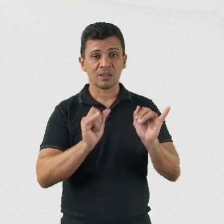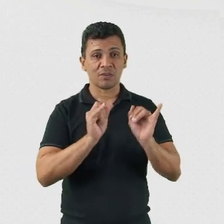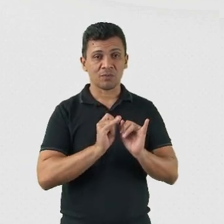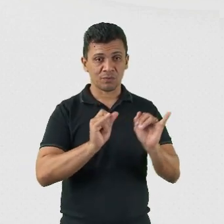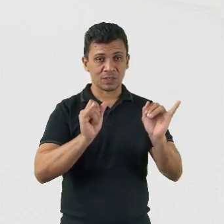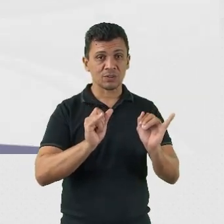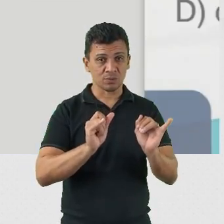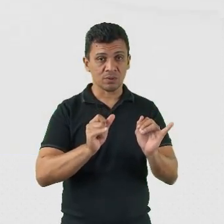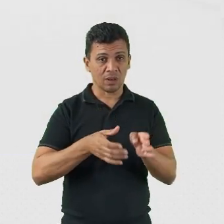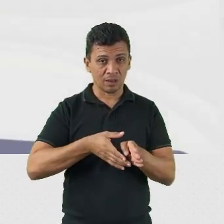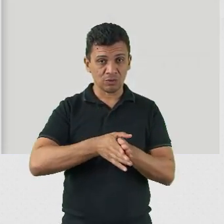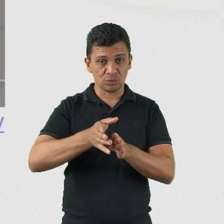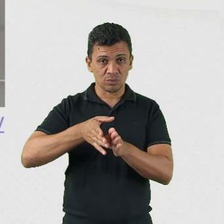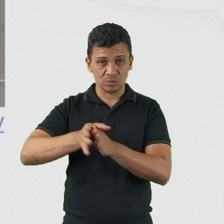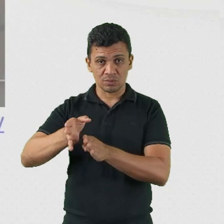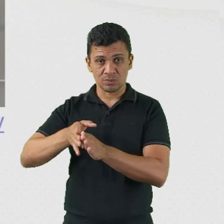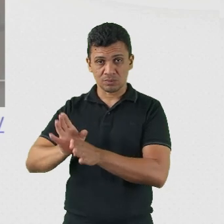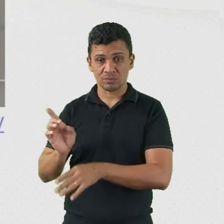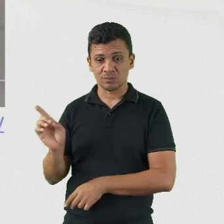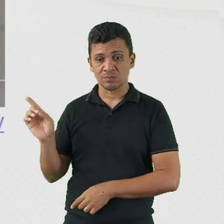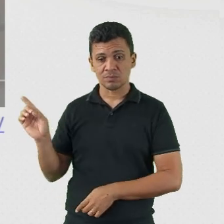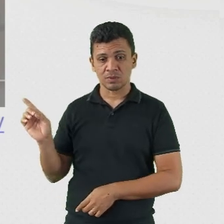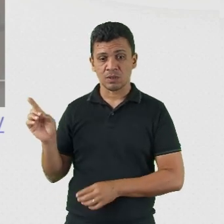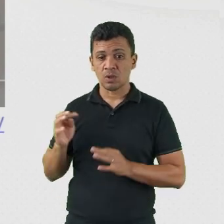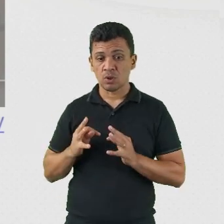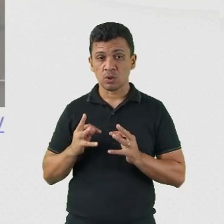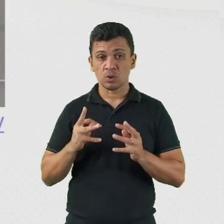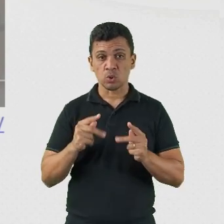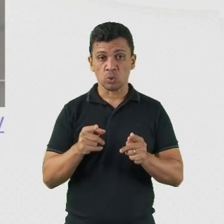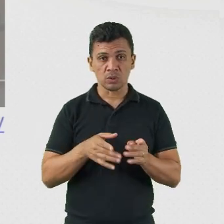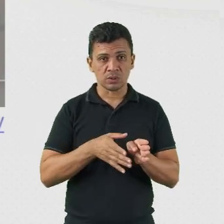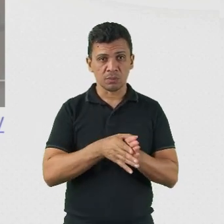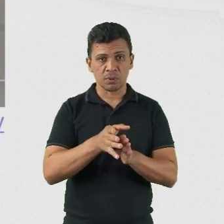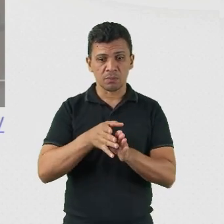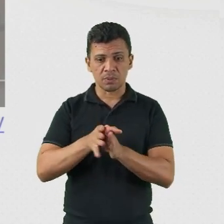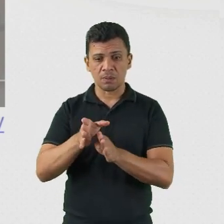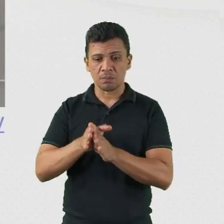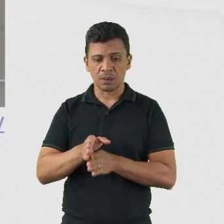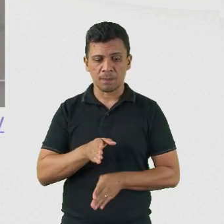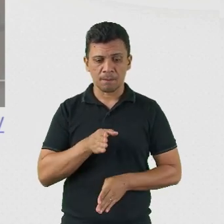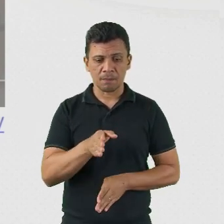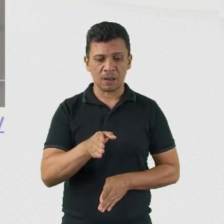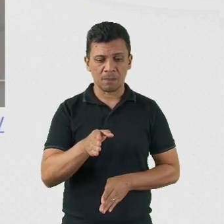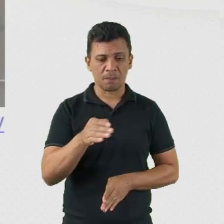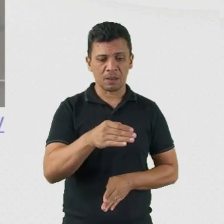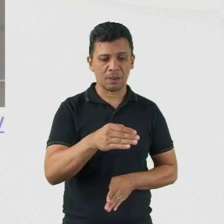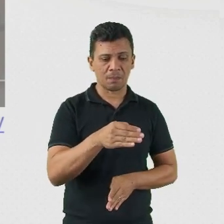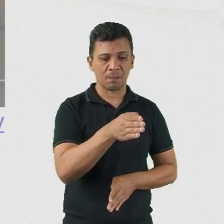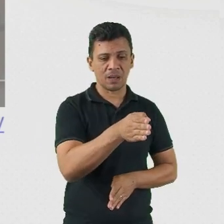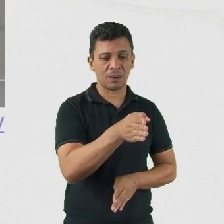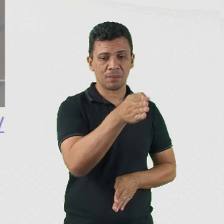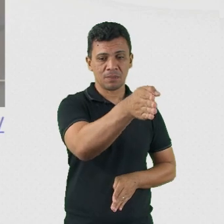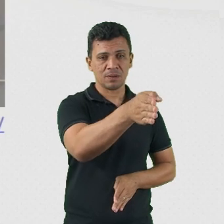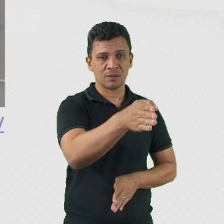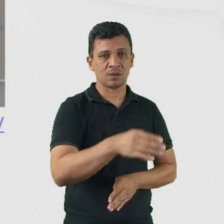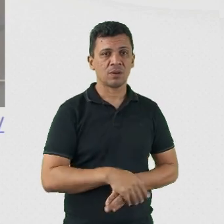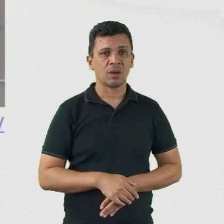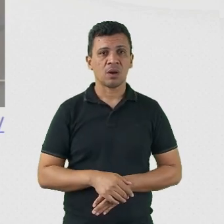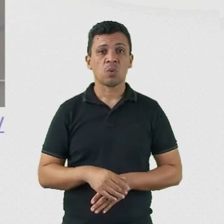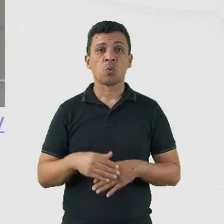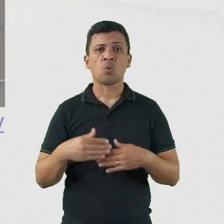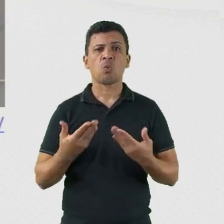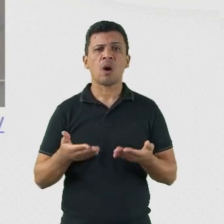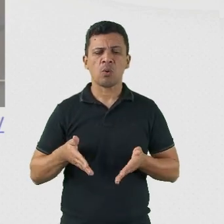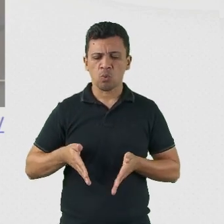daquelas instruções, quando a gente vê aqui, ó, todas essas instruções, as setinhas, ele está mostrando qual caminho